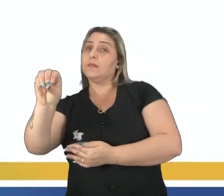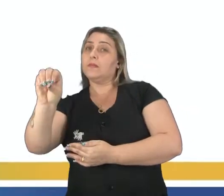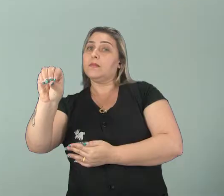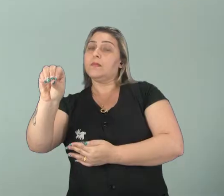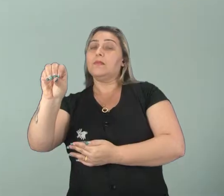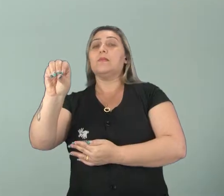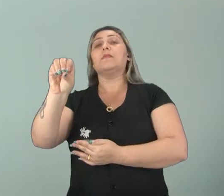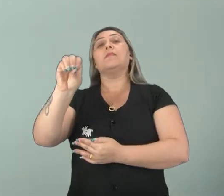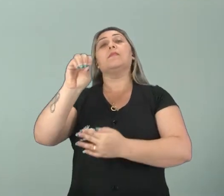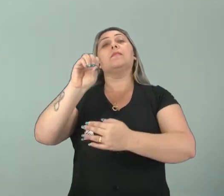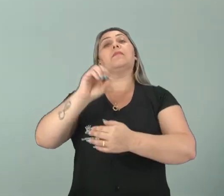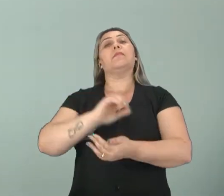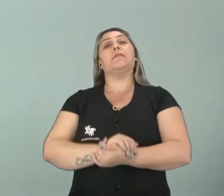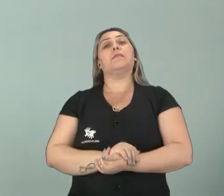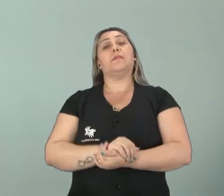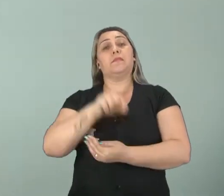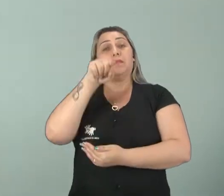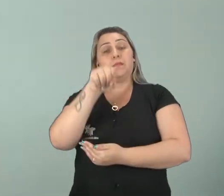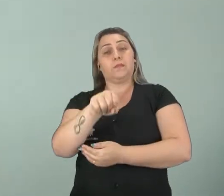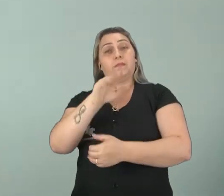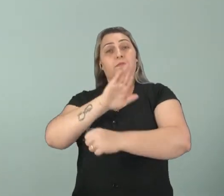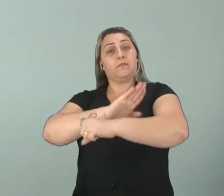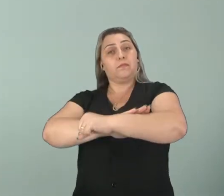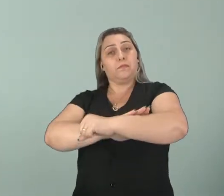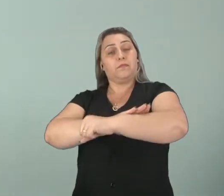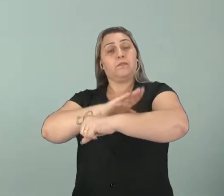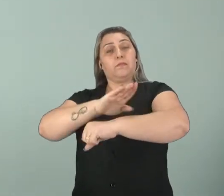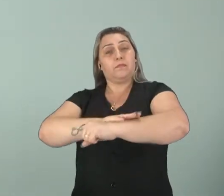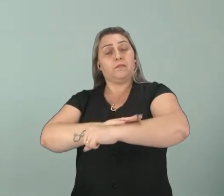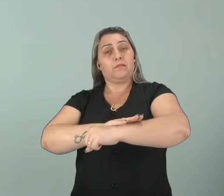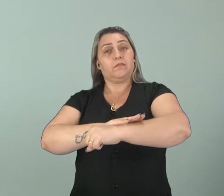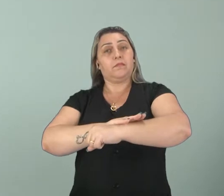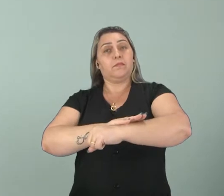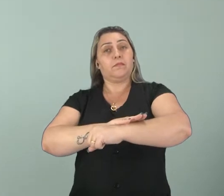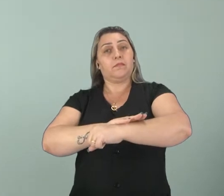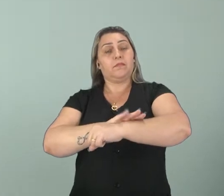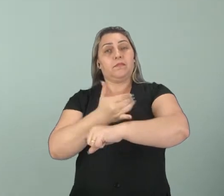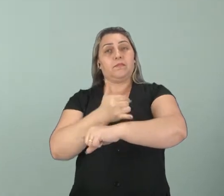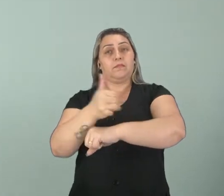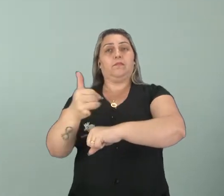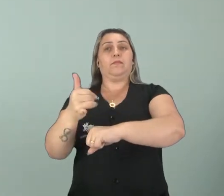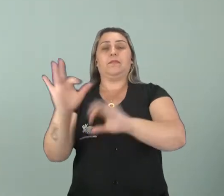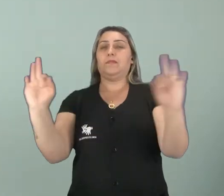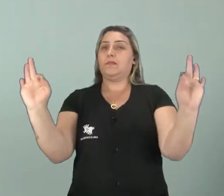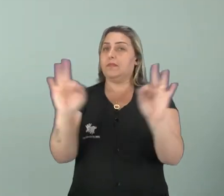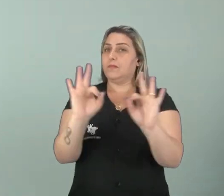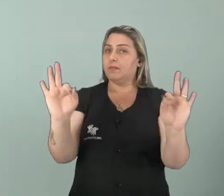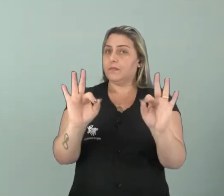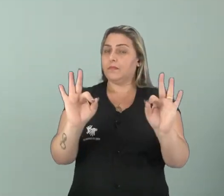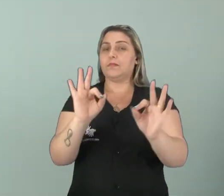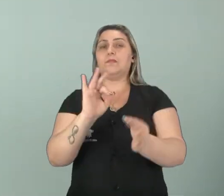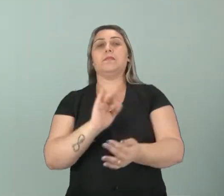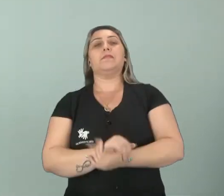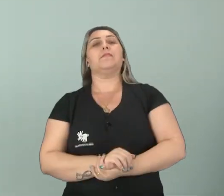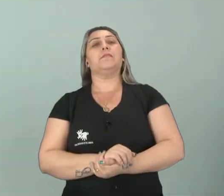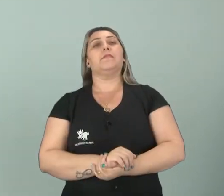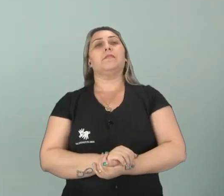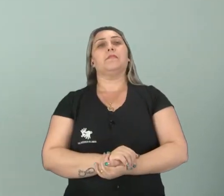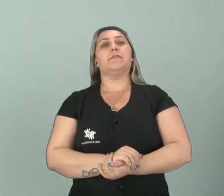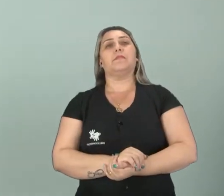neutro mesmo. E aí é por isso que quando você toca nos materiais, você não toma, por exemplo, uma descarga elétrica ou toma um